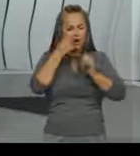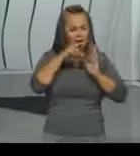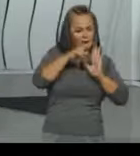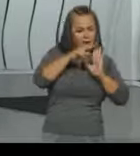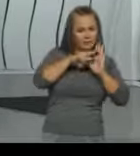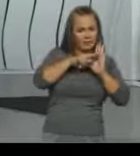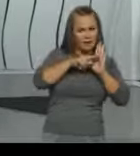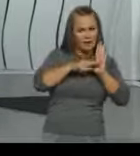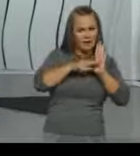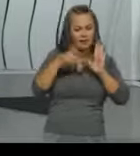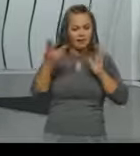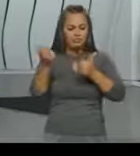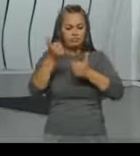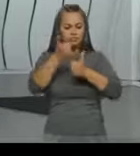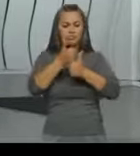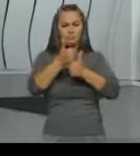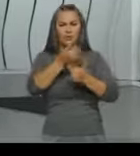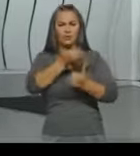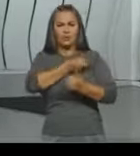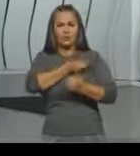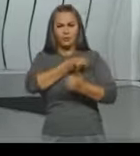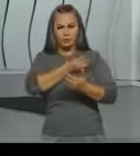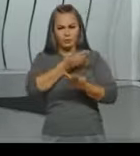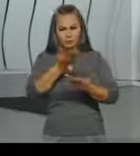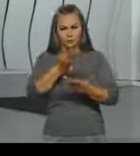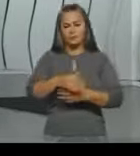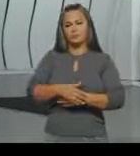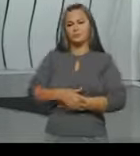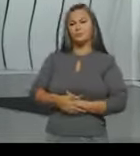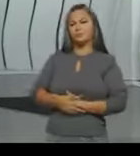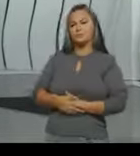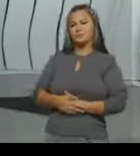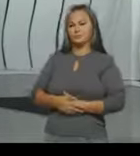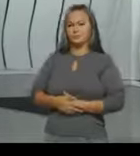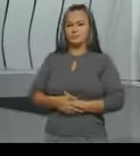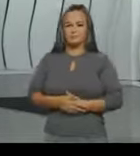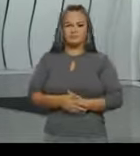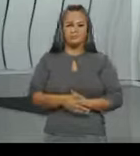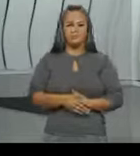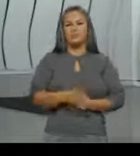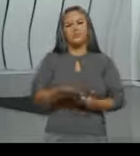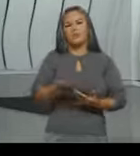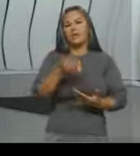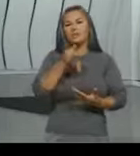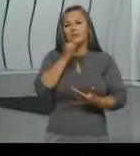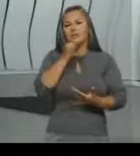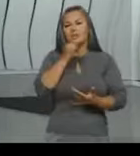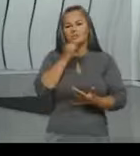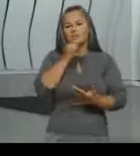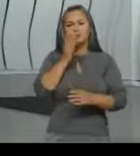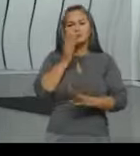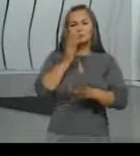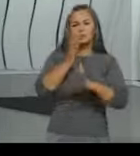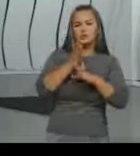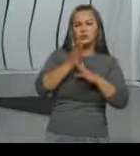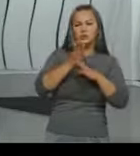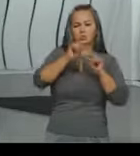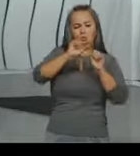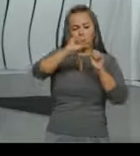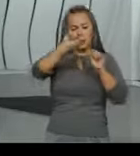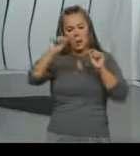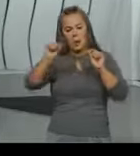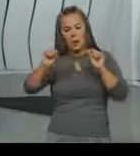de um círculo, por exemplo, quantas voltas que tal roldana dá, isso a gente vê muito lá na física, né? A gente vai